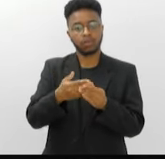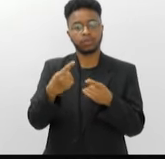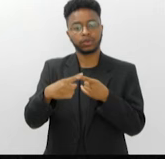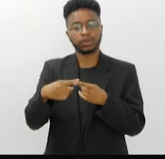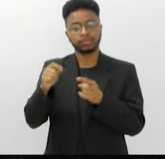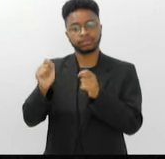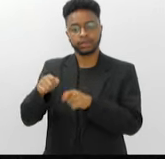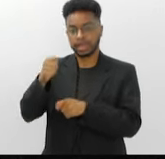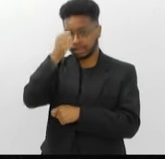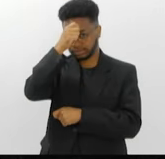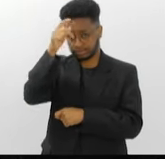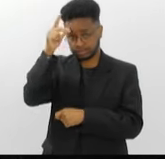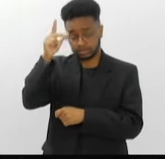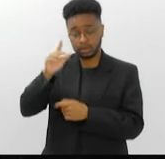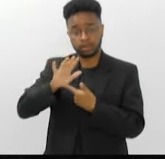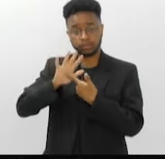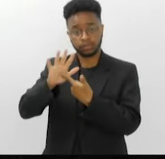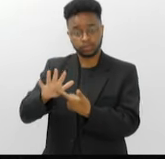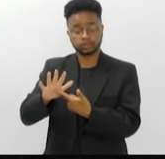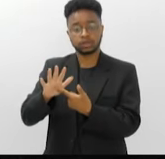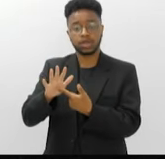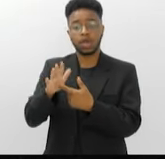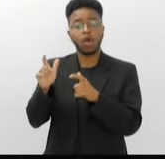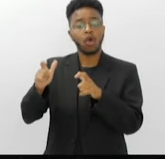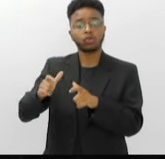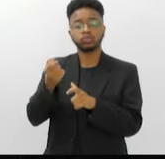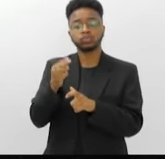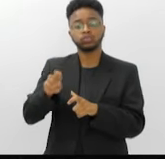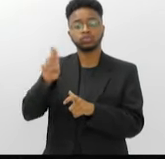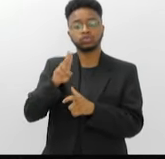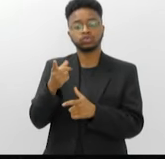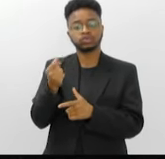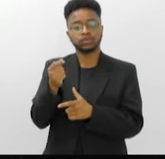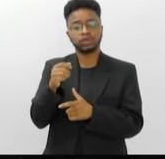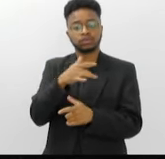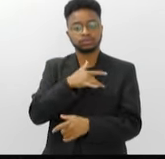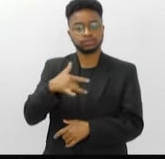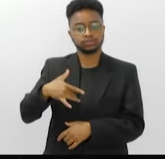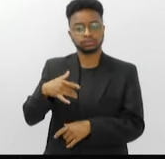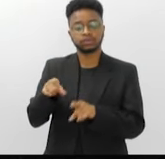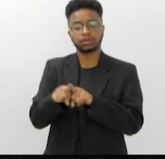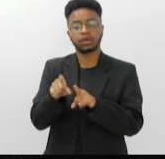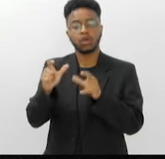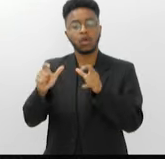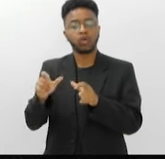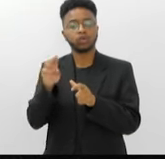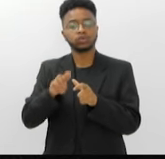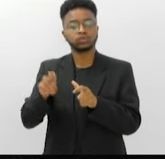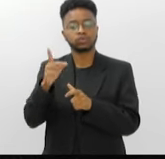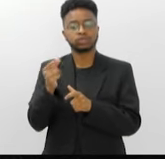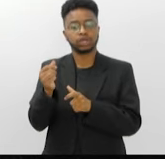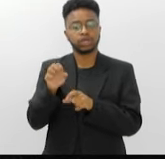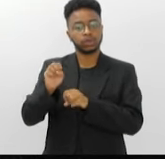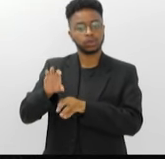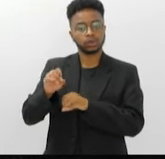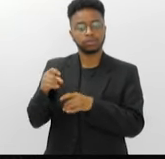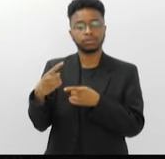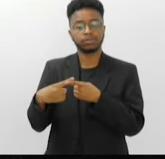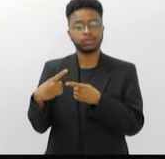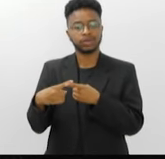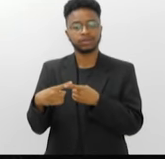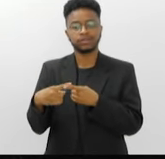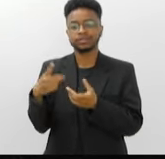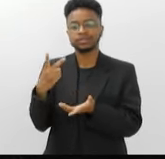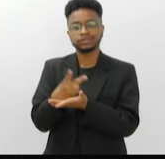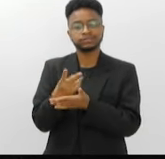informações sobre a aplicação dos recursos da saúde e da educação. Esses requerimentos são sistematicamente derrotados no